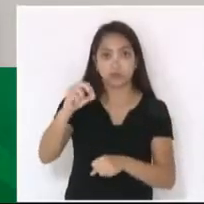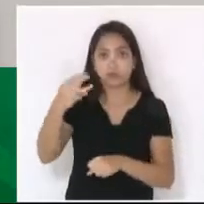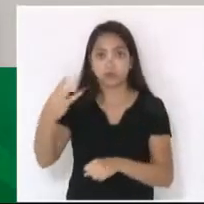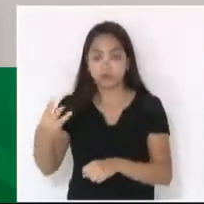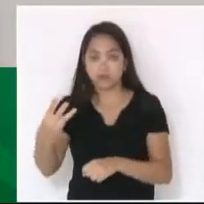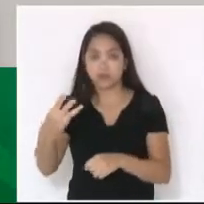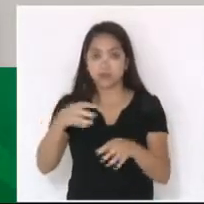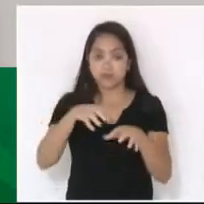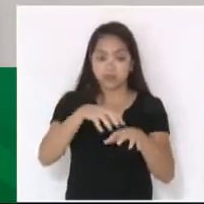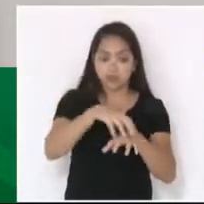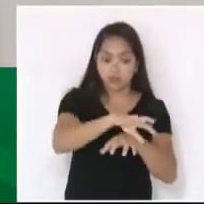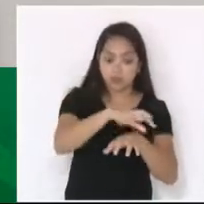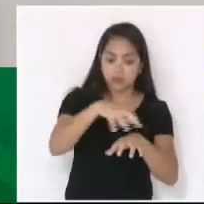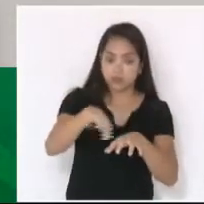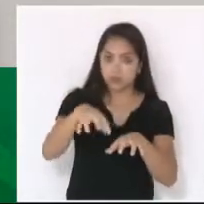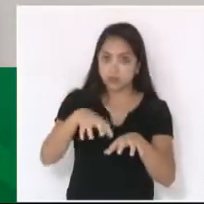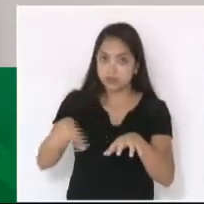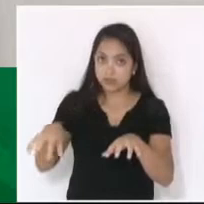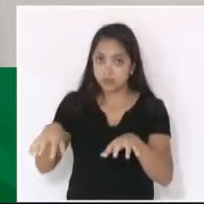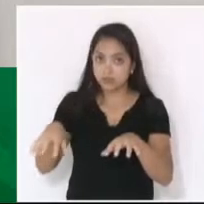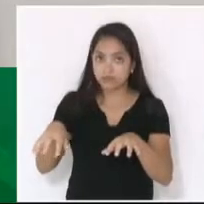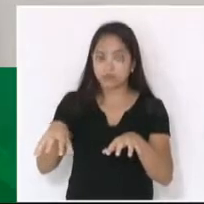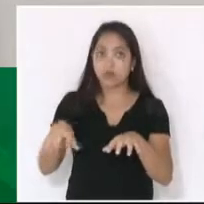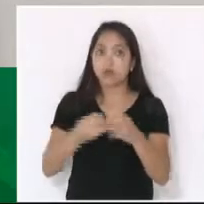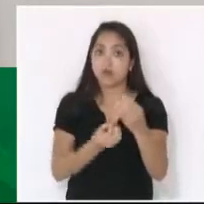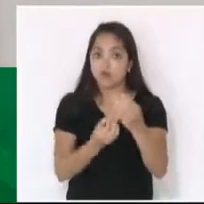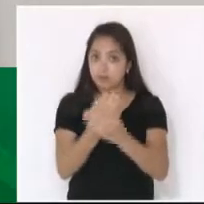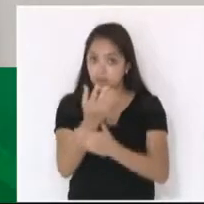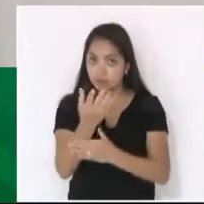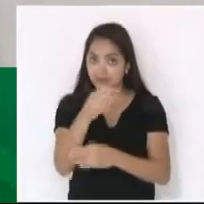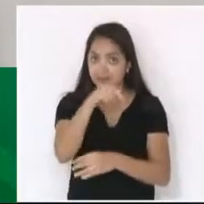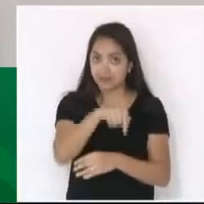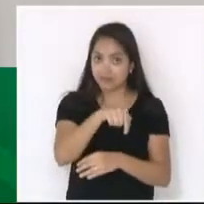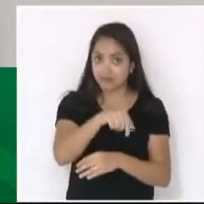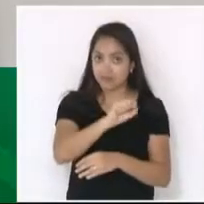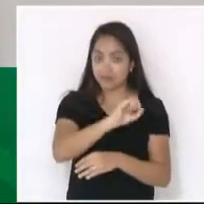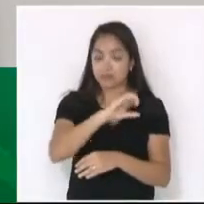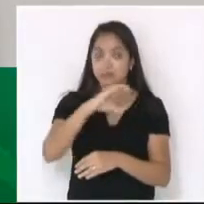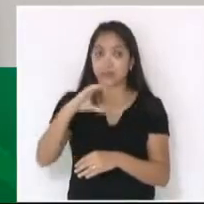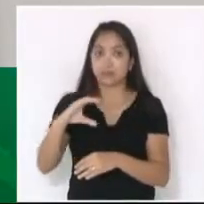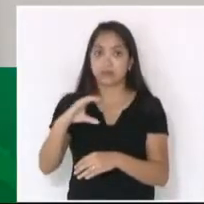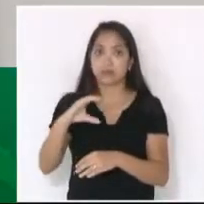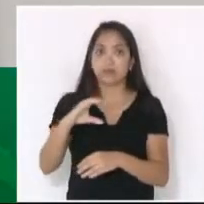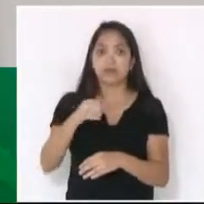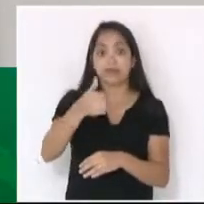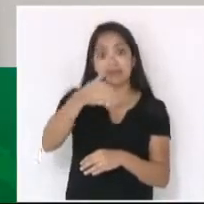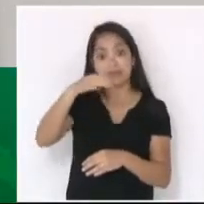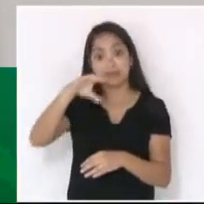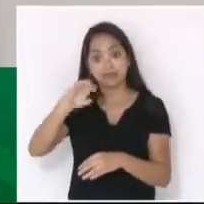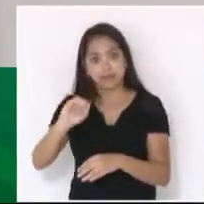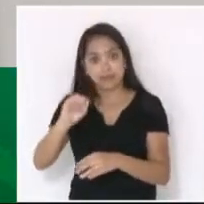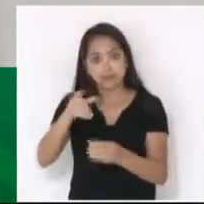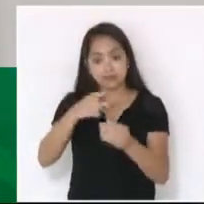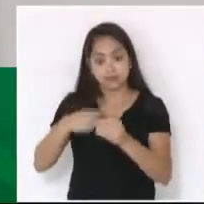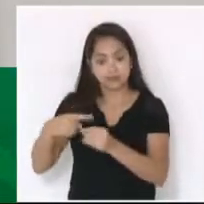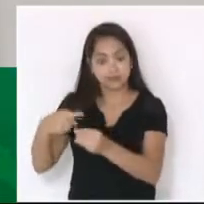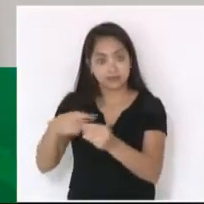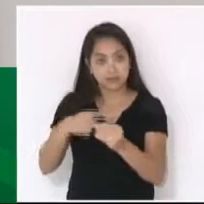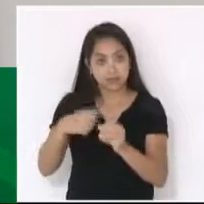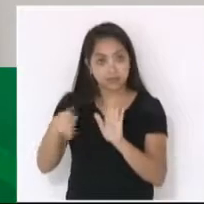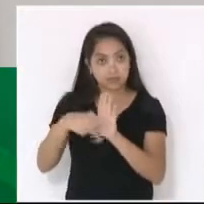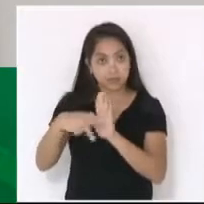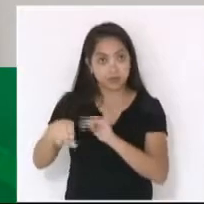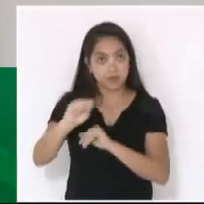de centralização foi implantado aqui no nosso estado 10 municípios do